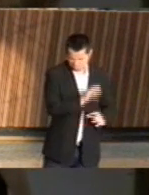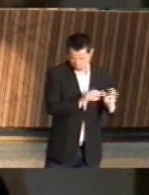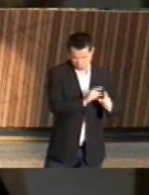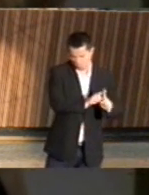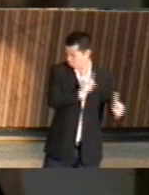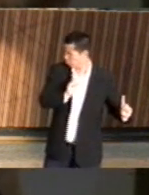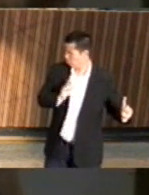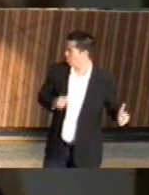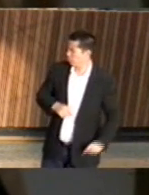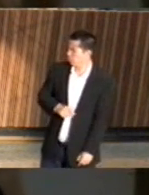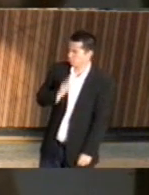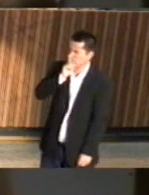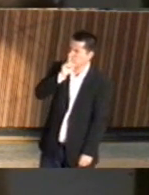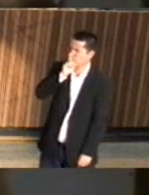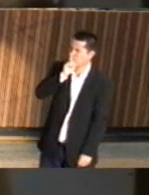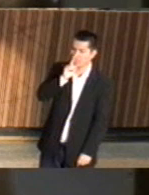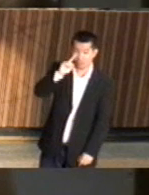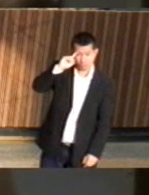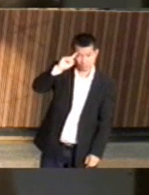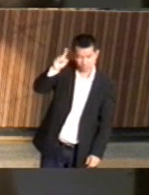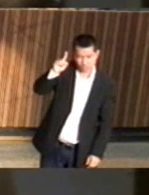os fatos não têm significado.